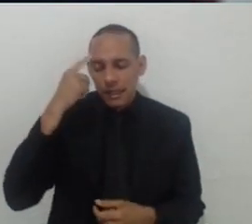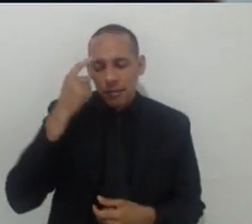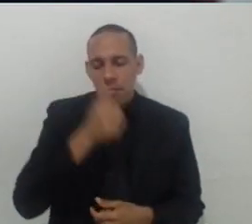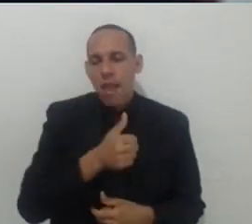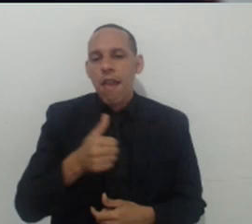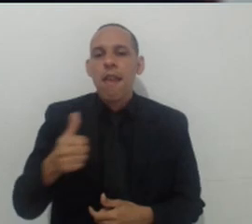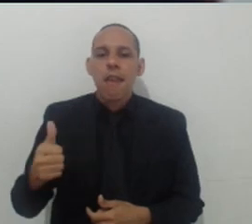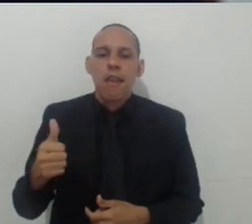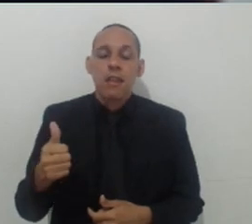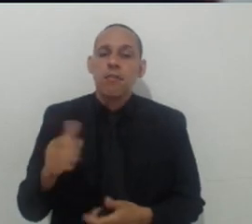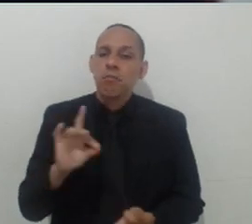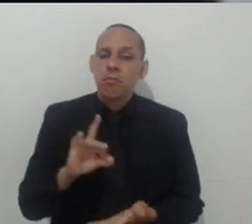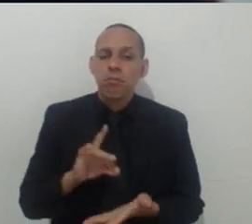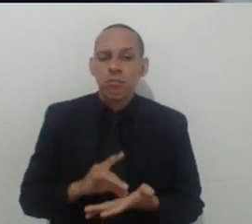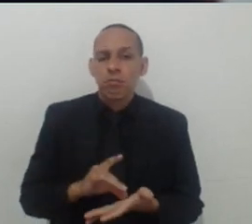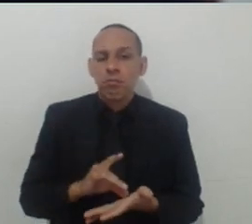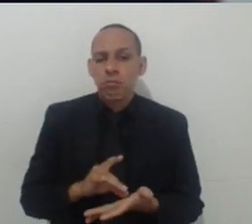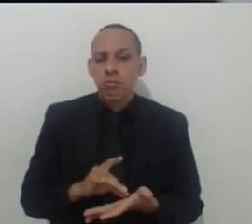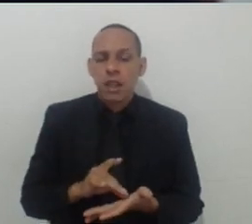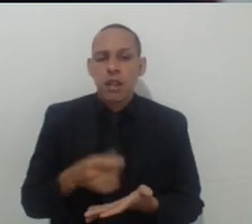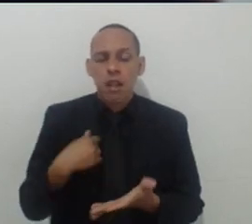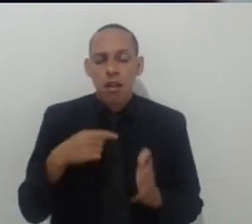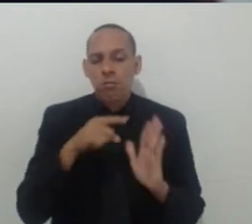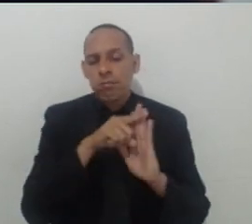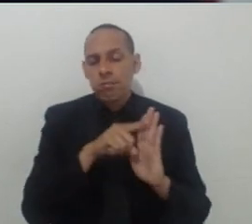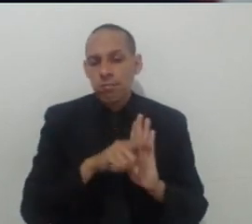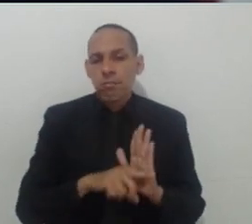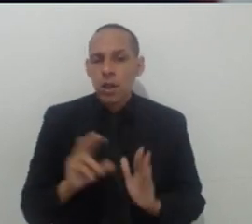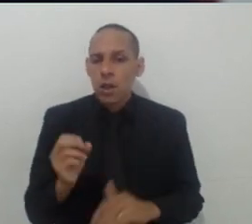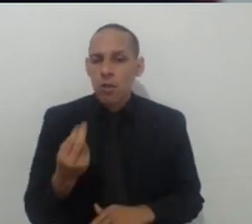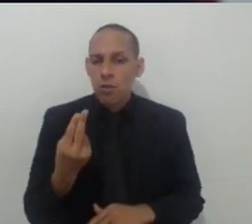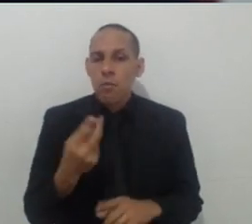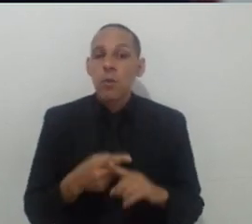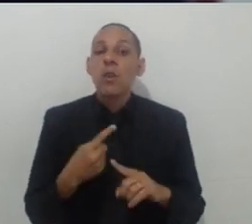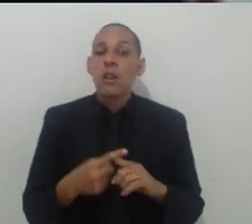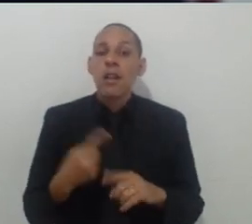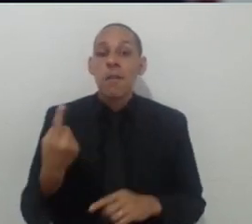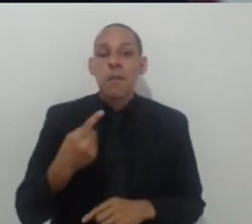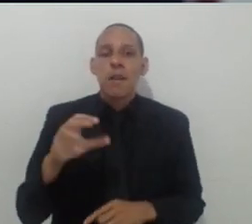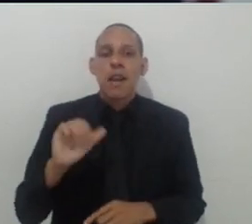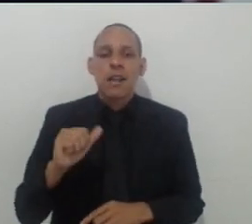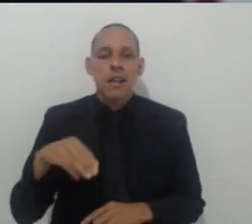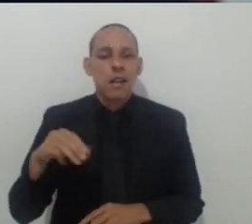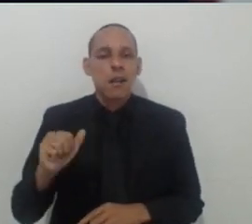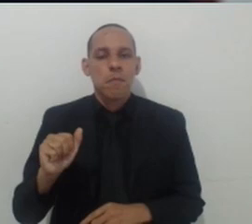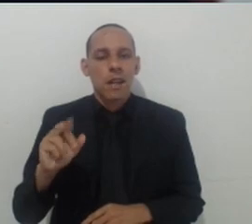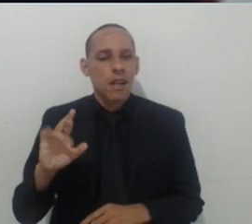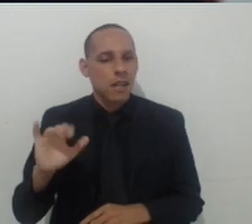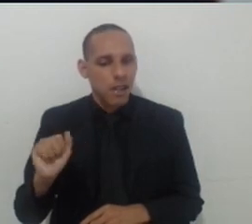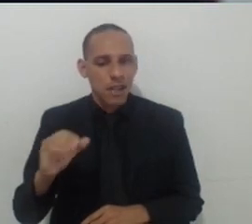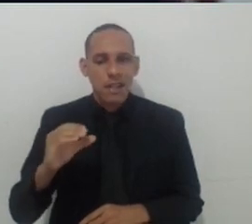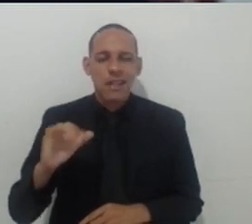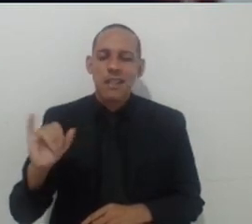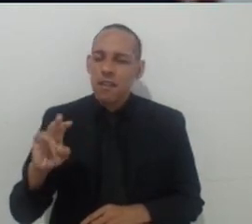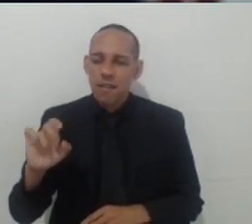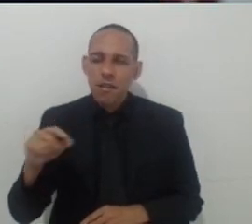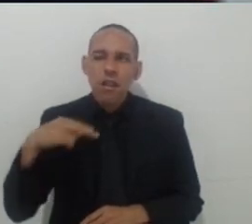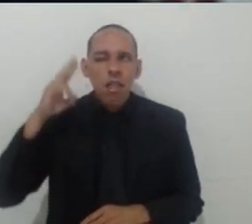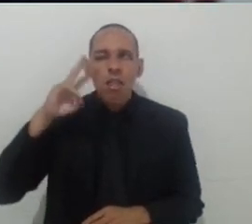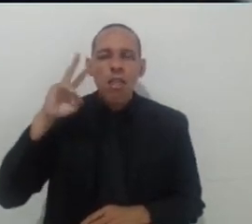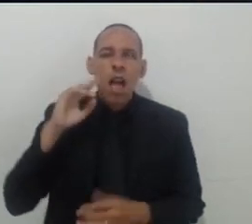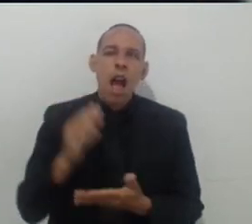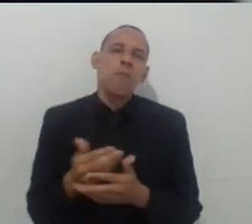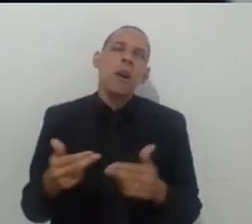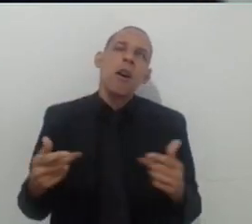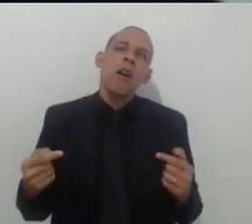realmente, eu vou examinar o processo, até porque da primeira Câmara Civil me lembro de alguma coisa desse fato na primeira Câmara. Não sei como é que